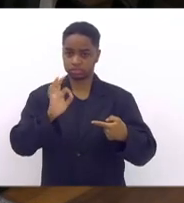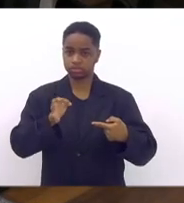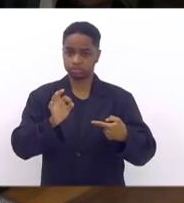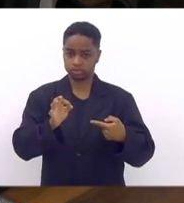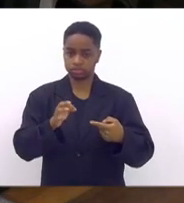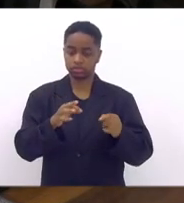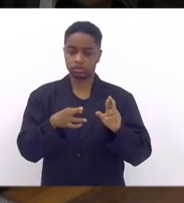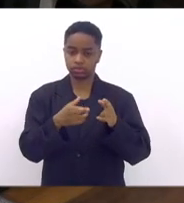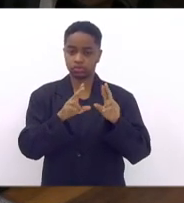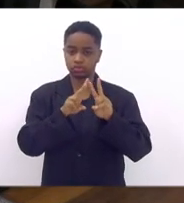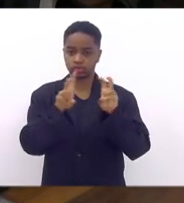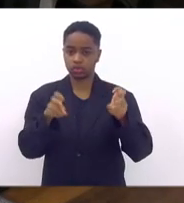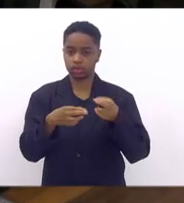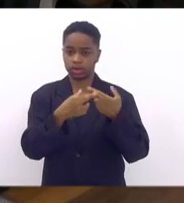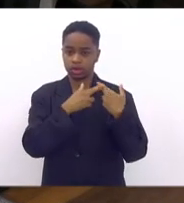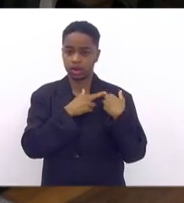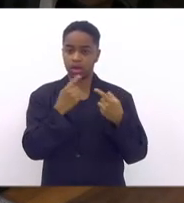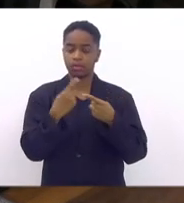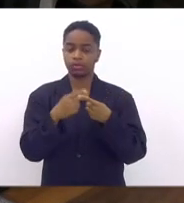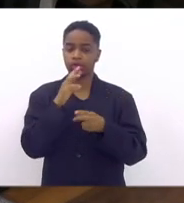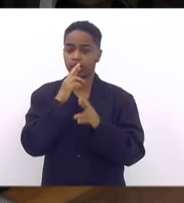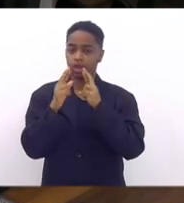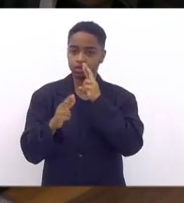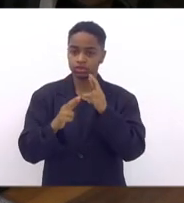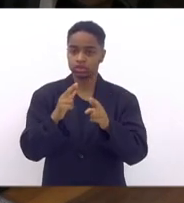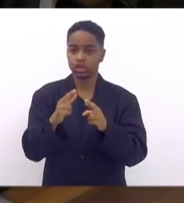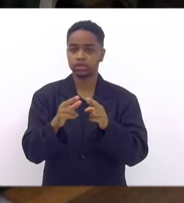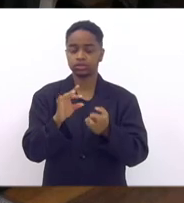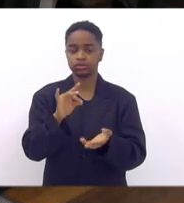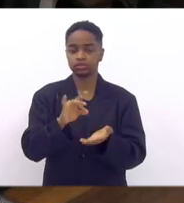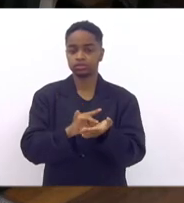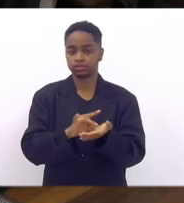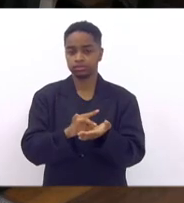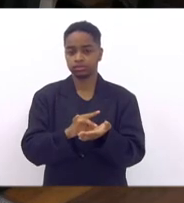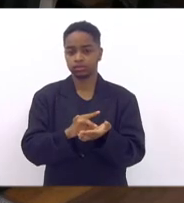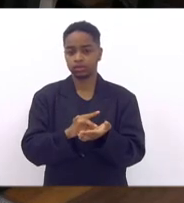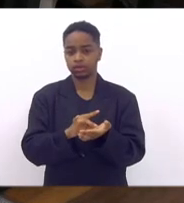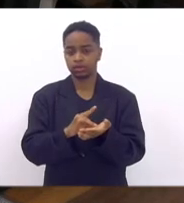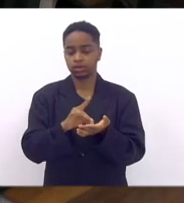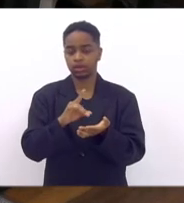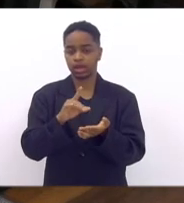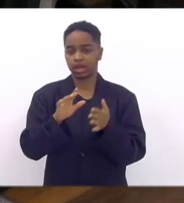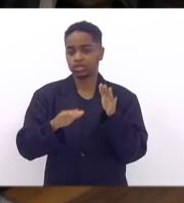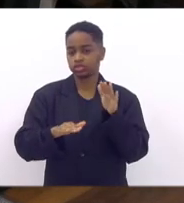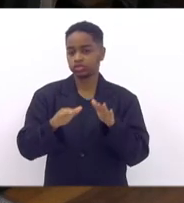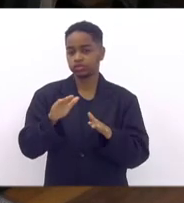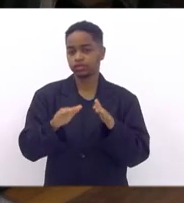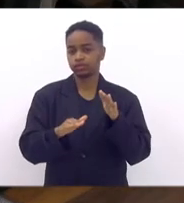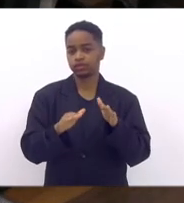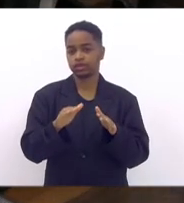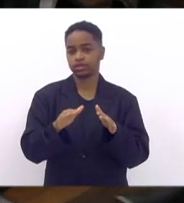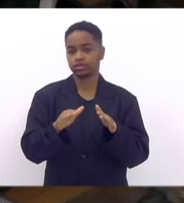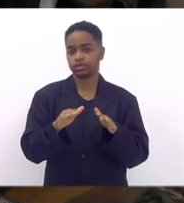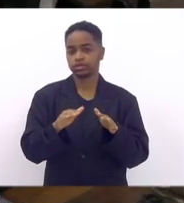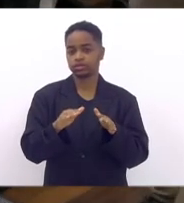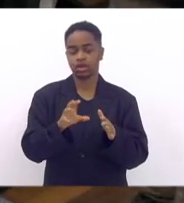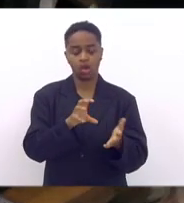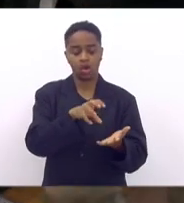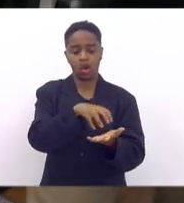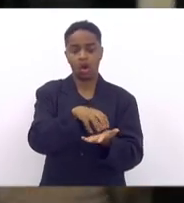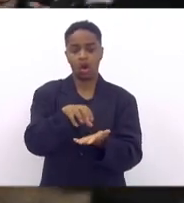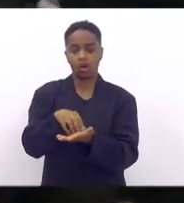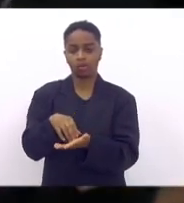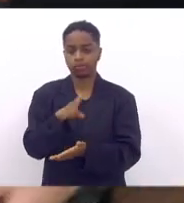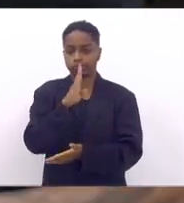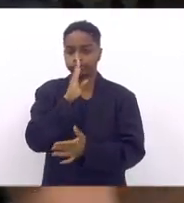competências onde o resultado desse conflito tem sido na verdade muitas vezes é que os órgãos têm se eximido